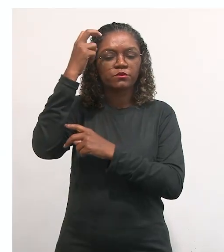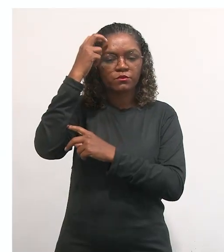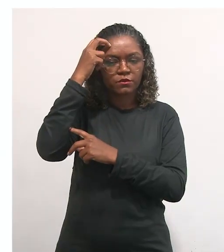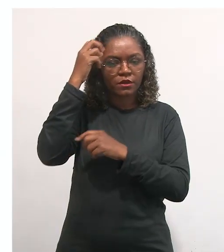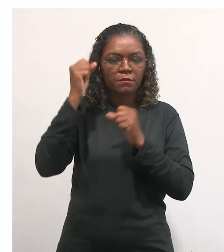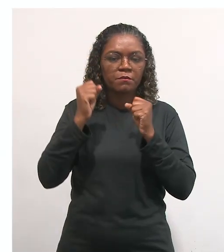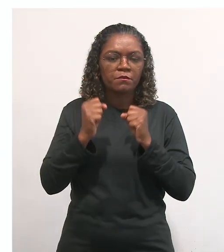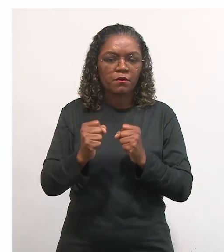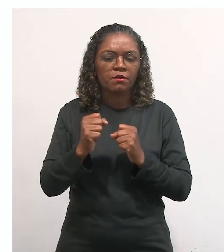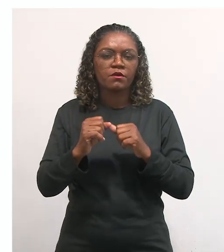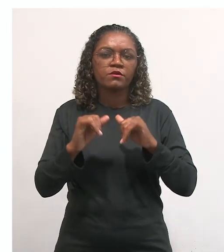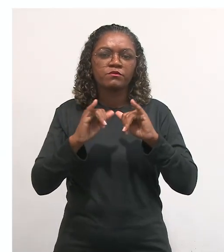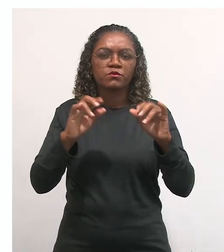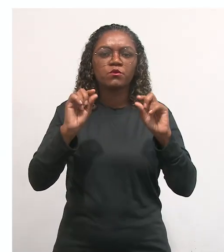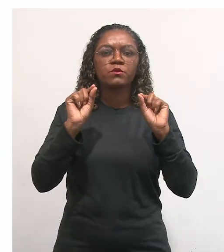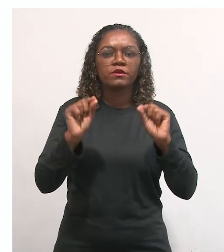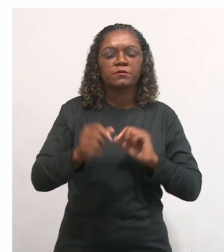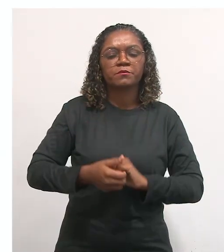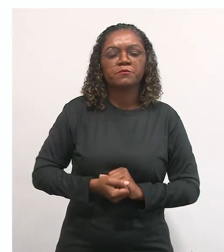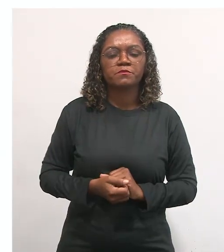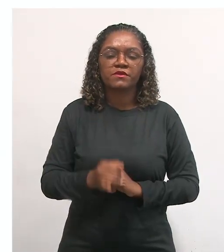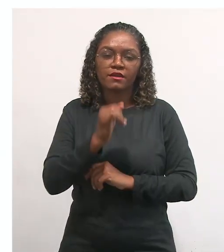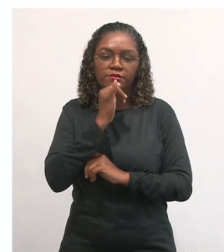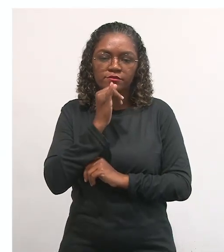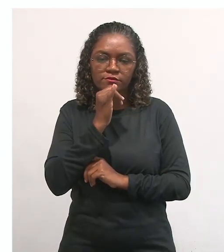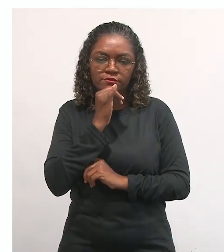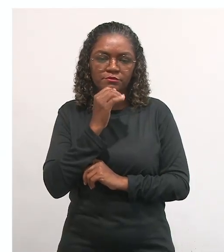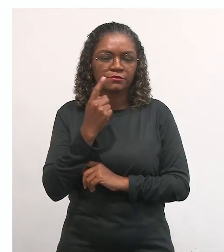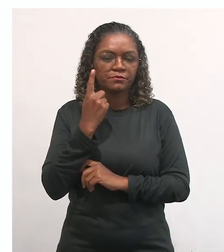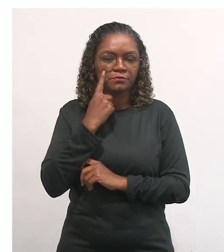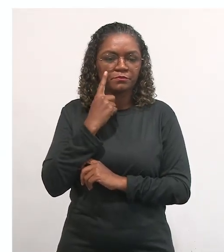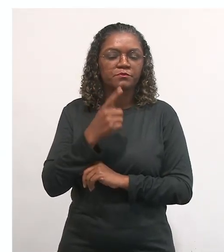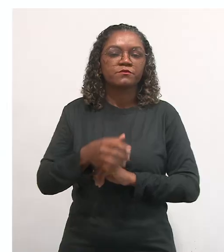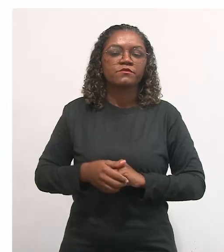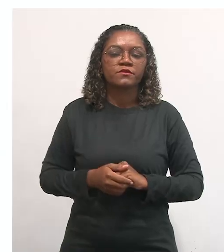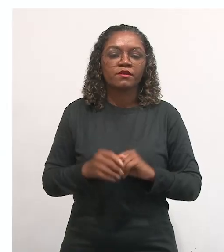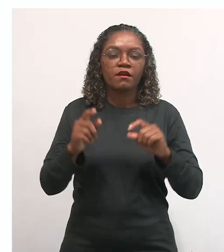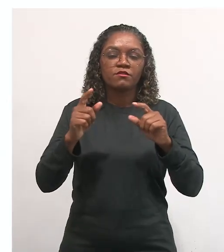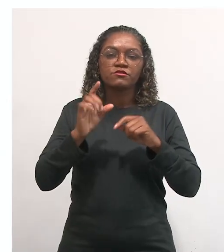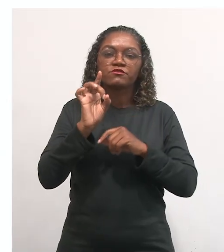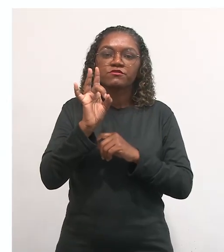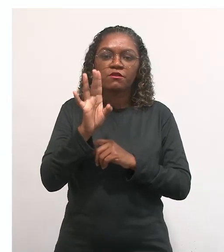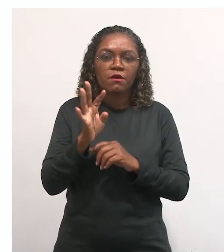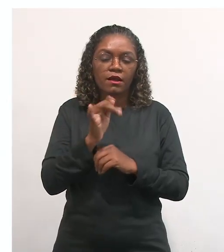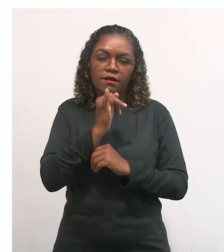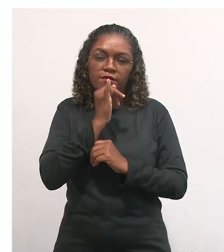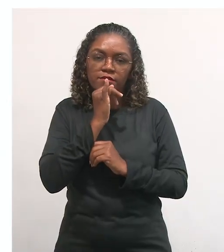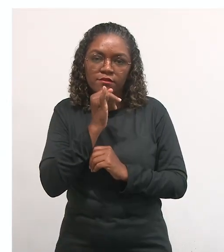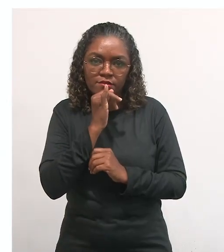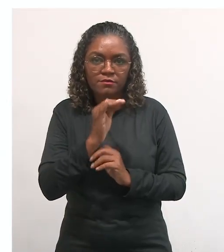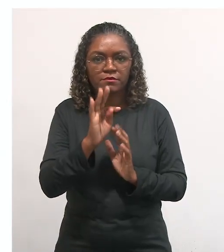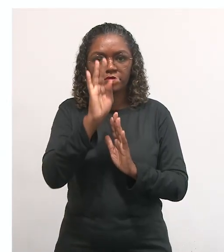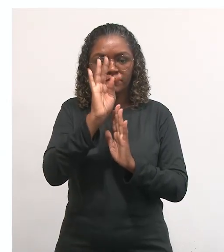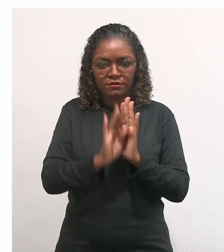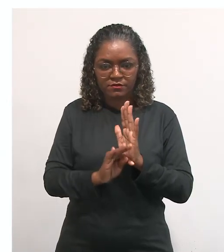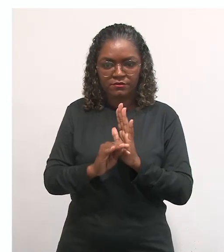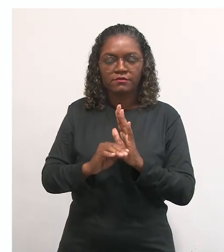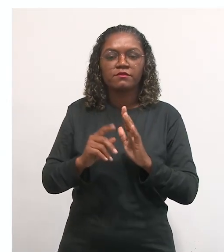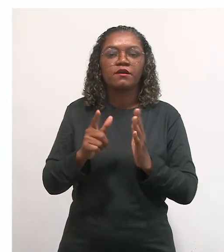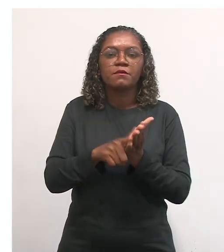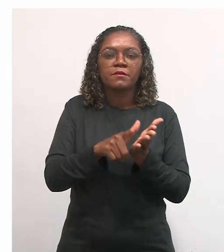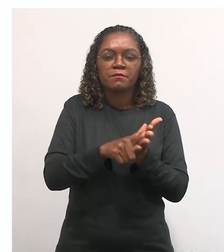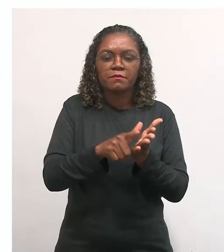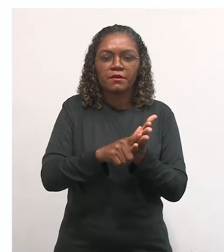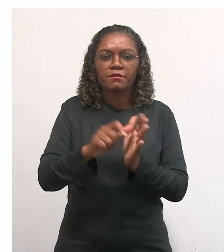afirmar que então viu aqui foi aquele exemplo que eu trouxe faz de conta que isso aqui é a folha né do A4